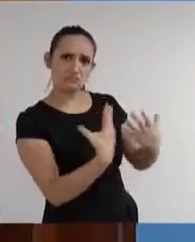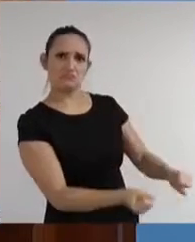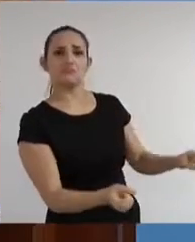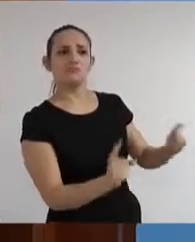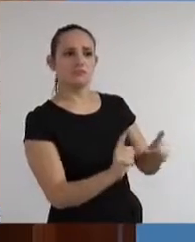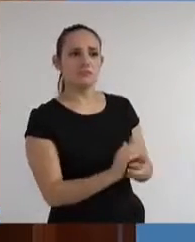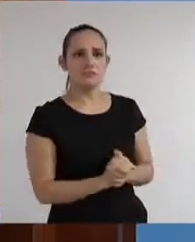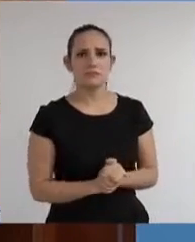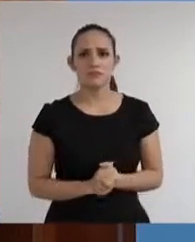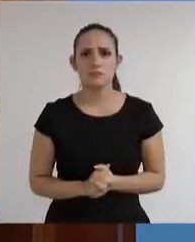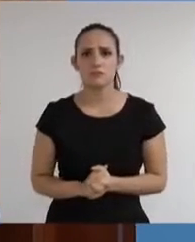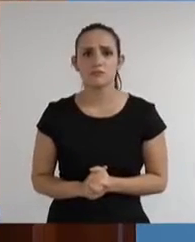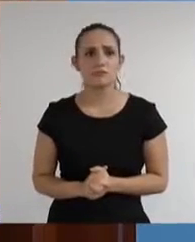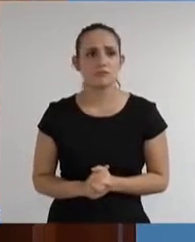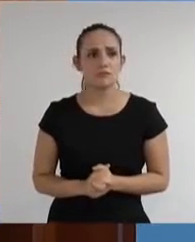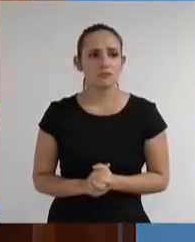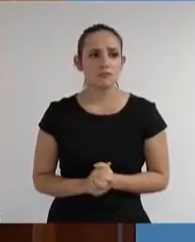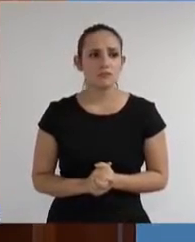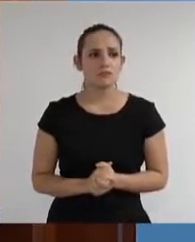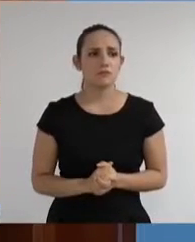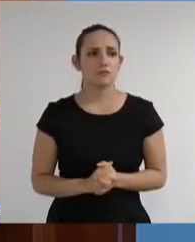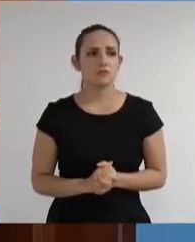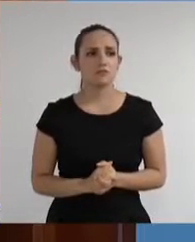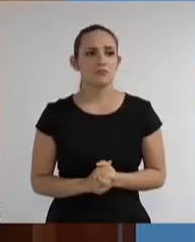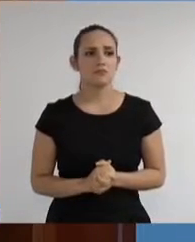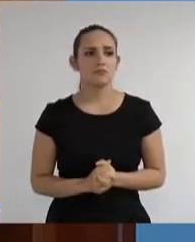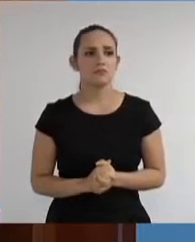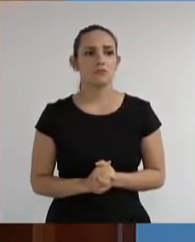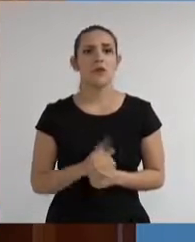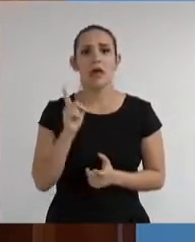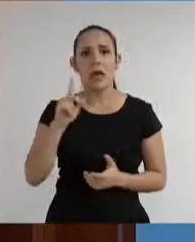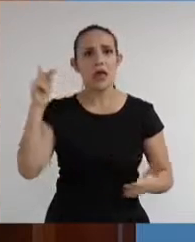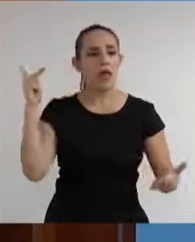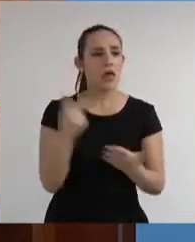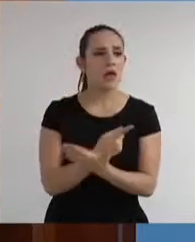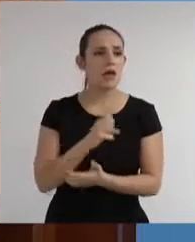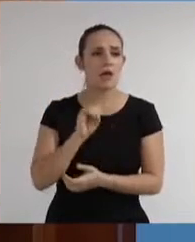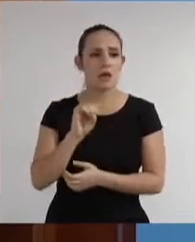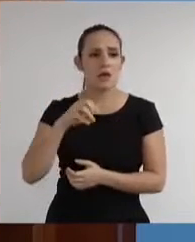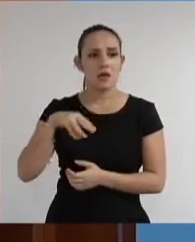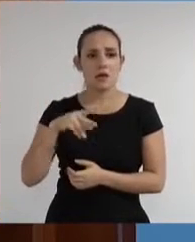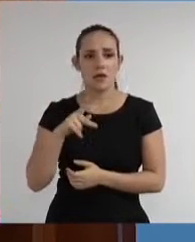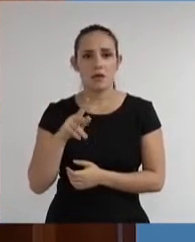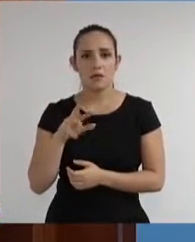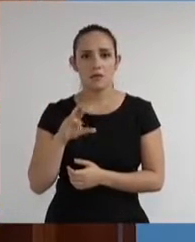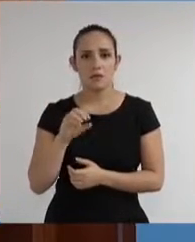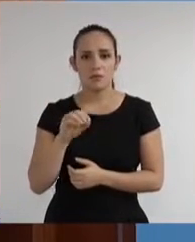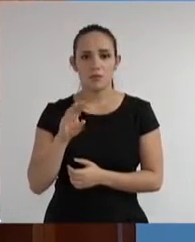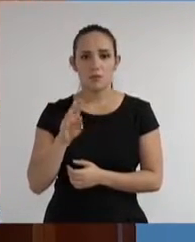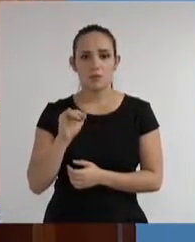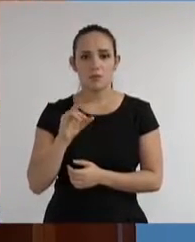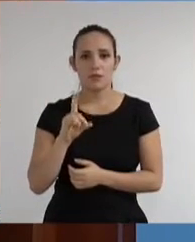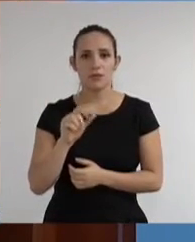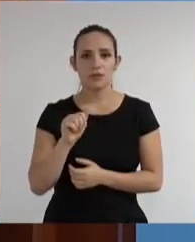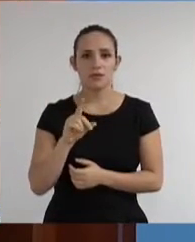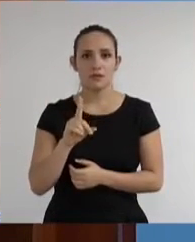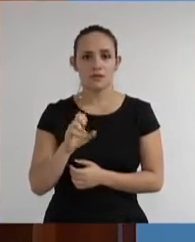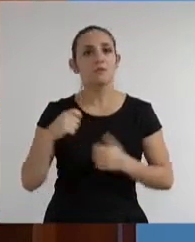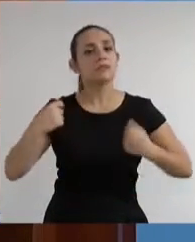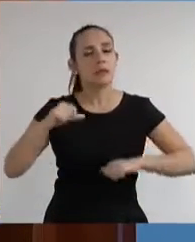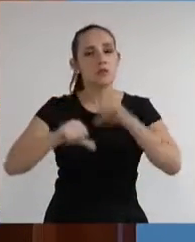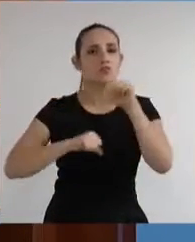inclusive o Executivo, sobre pena de incorrer por improbidade administrativa se não votar o plano, né, e se não mudar o